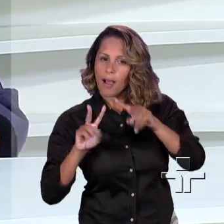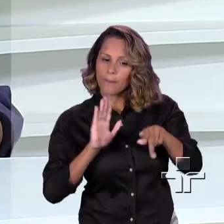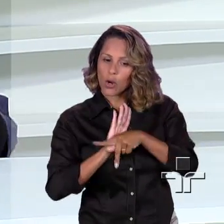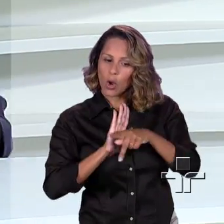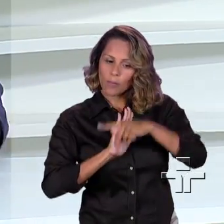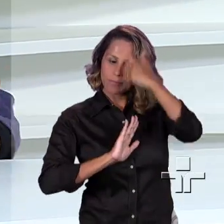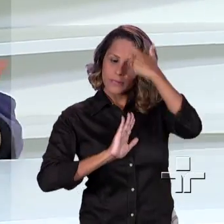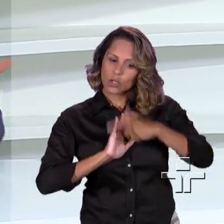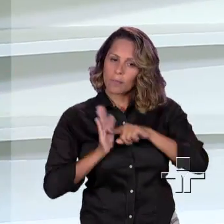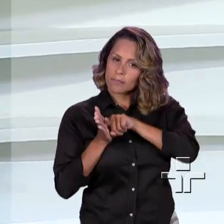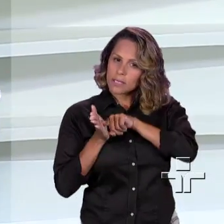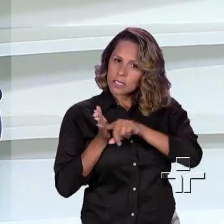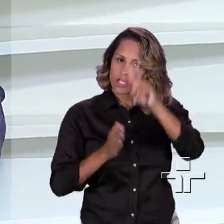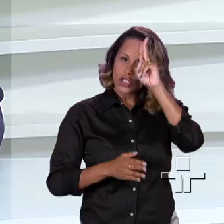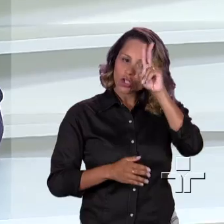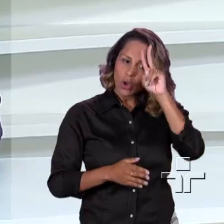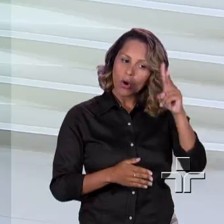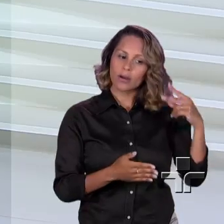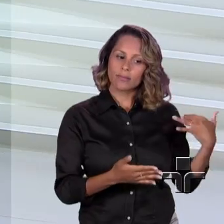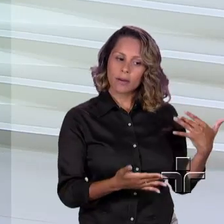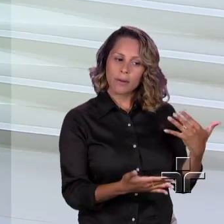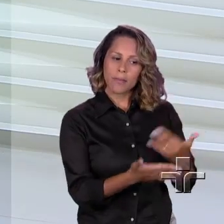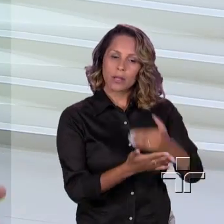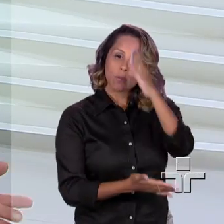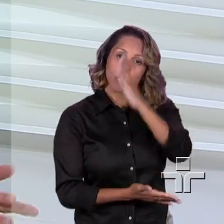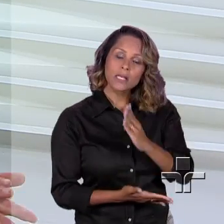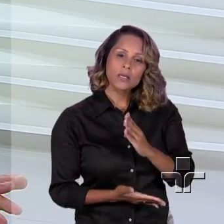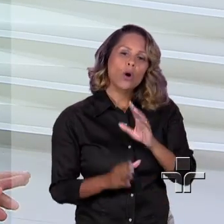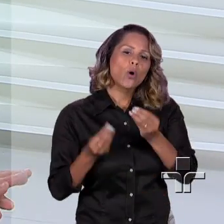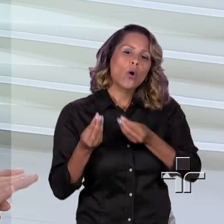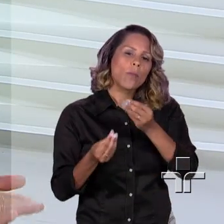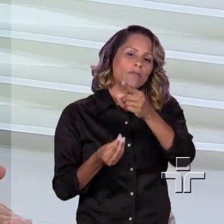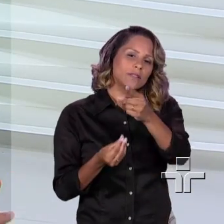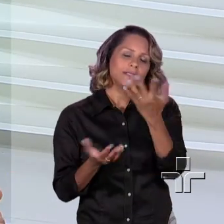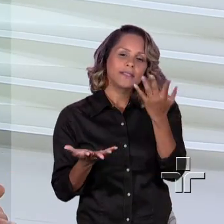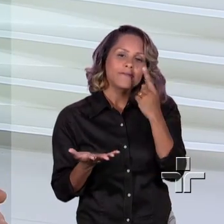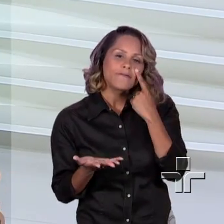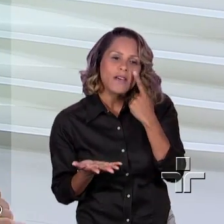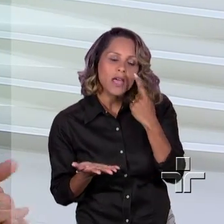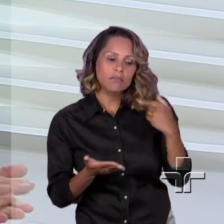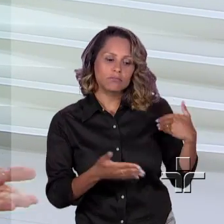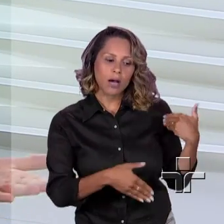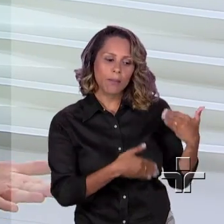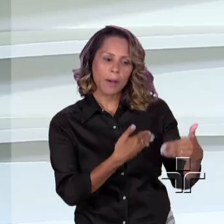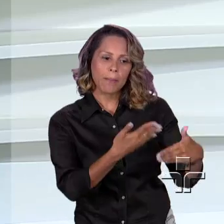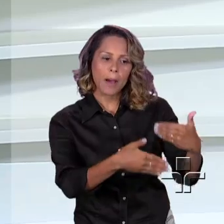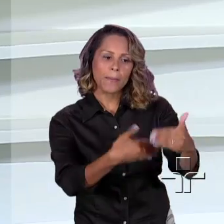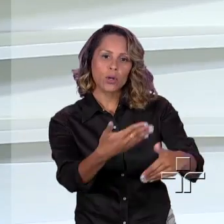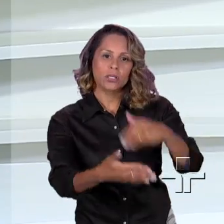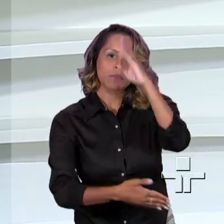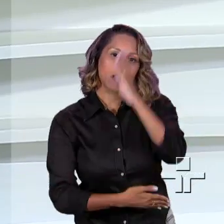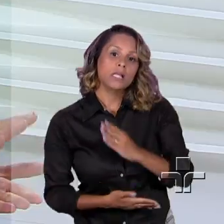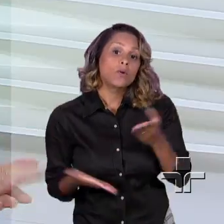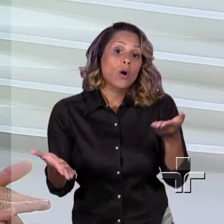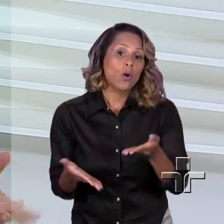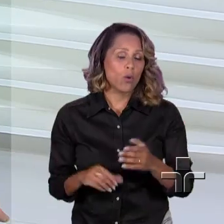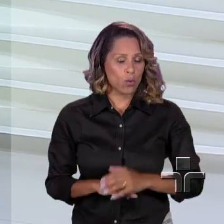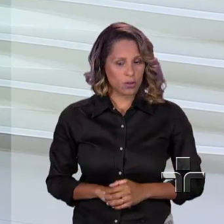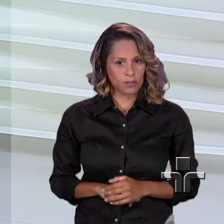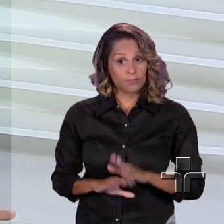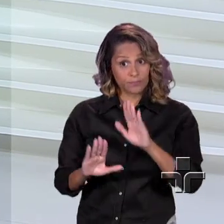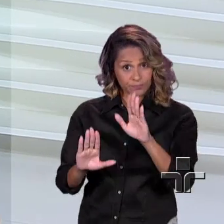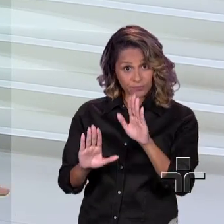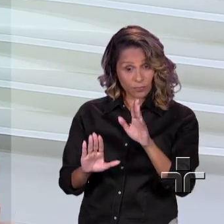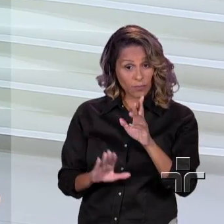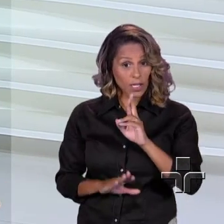Brasil, como é que você, não explicaria, né, mas como é que você entende esse processo que está acontecendo no Brasil agora? Márcia, eu vou responder de uma